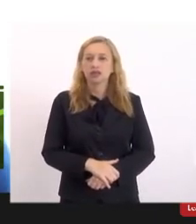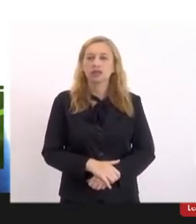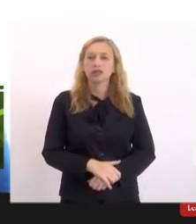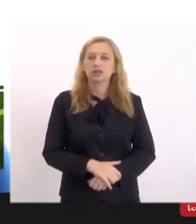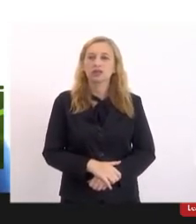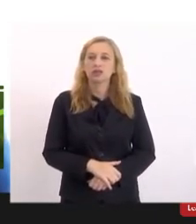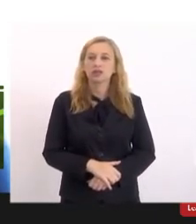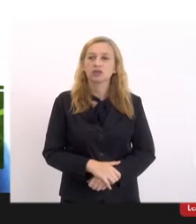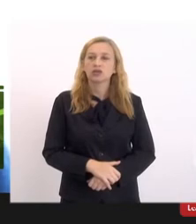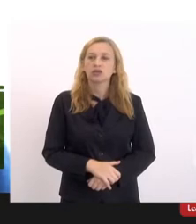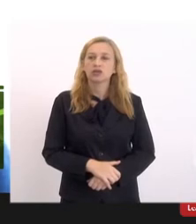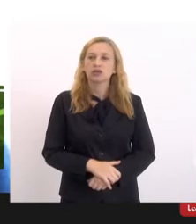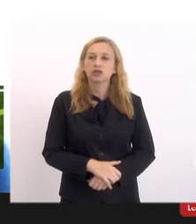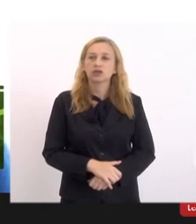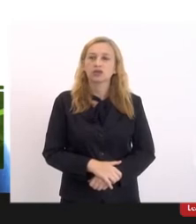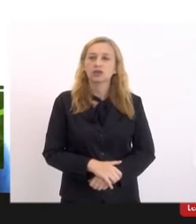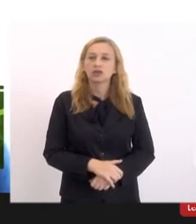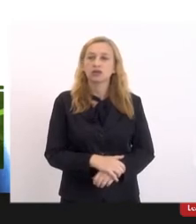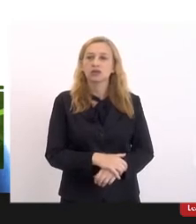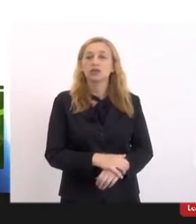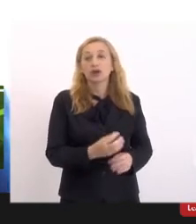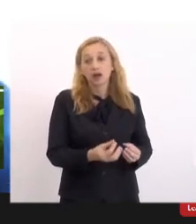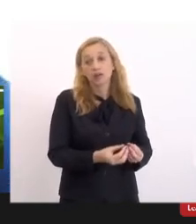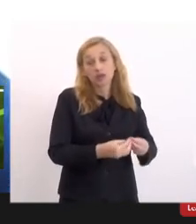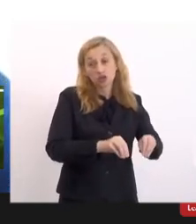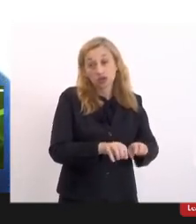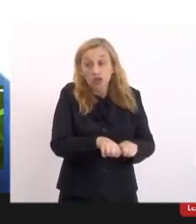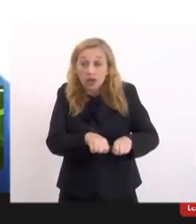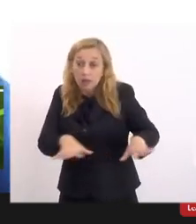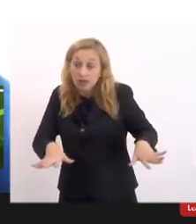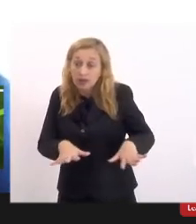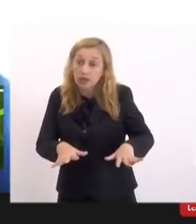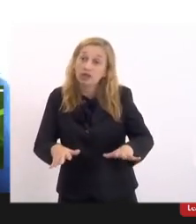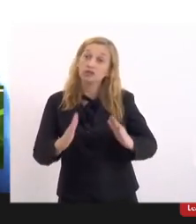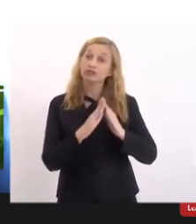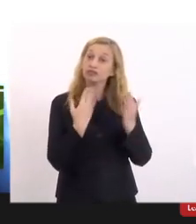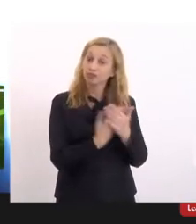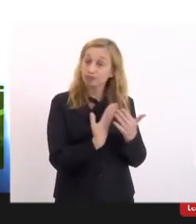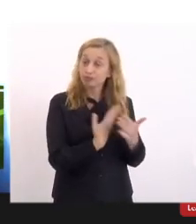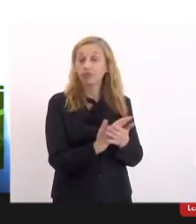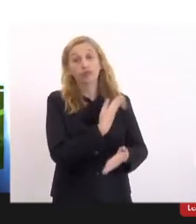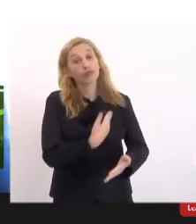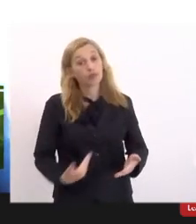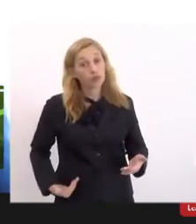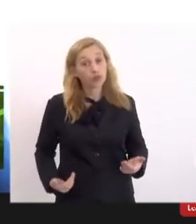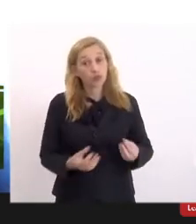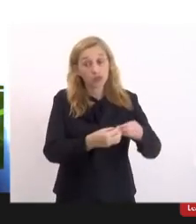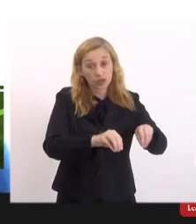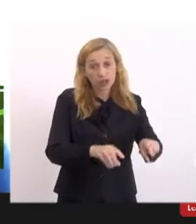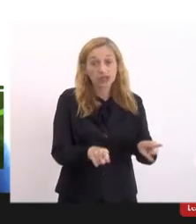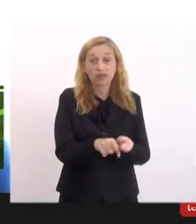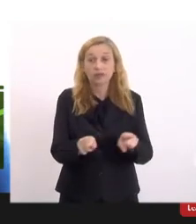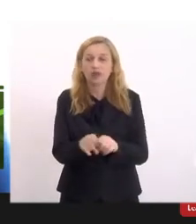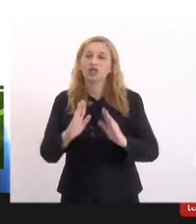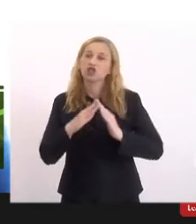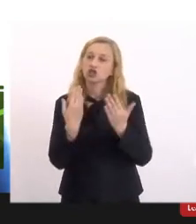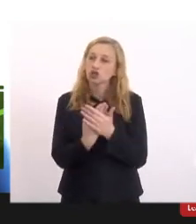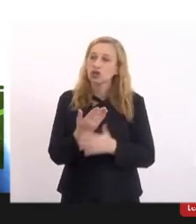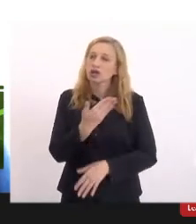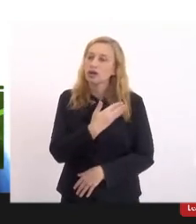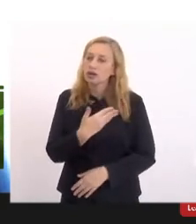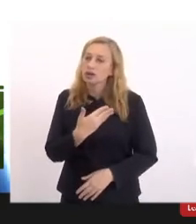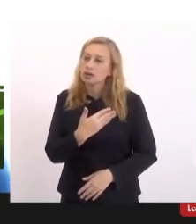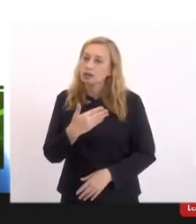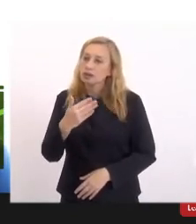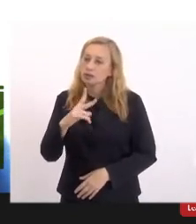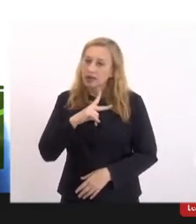pandemia ajudou a aprofundar entre o que a escola pública tem ofertado e a escola particular. A gente viu que as escolas particulares, no